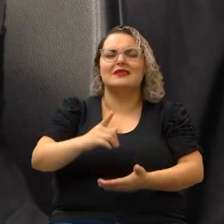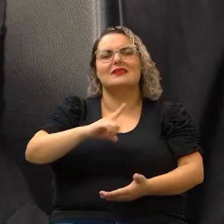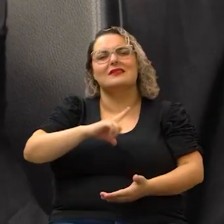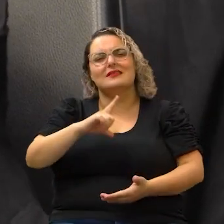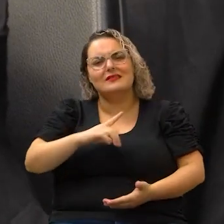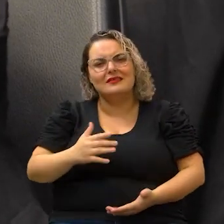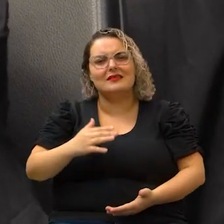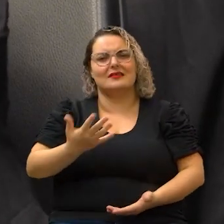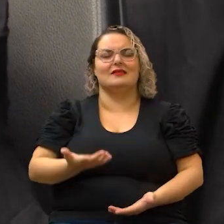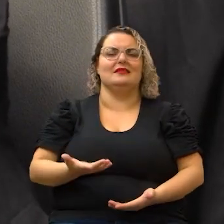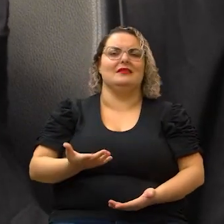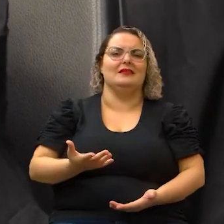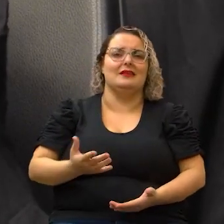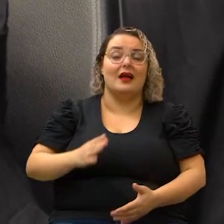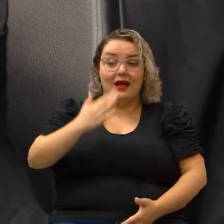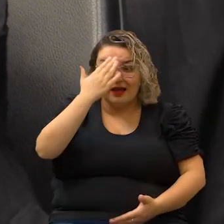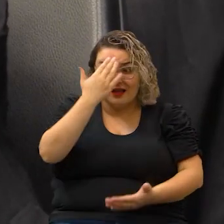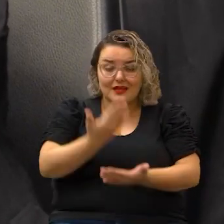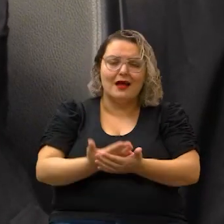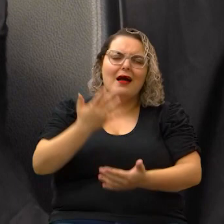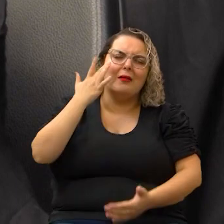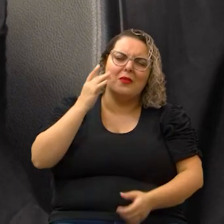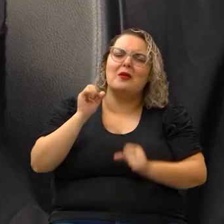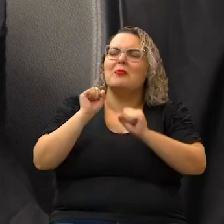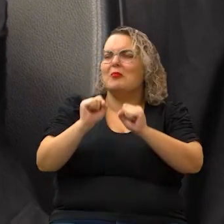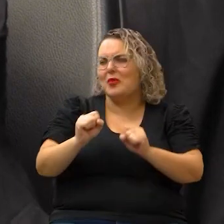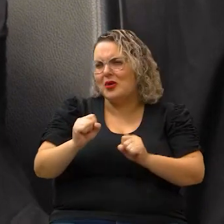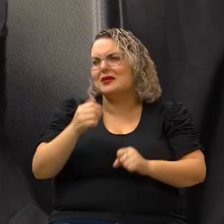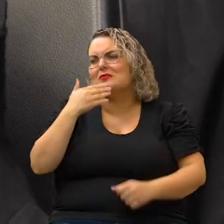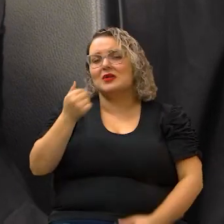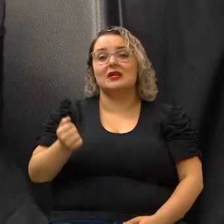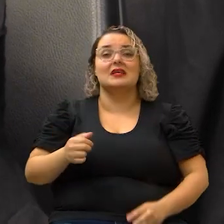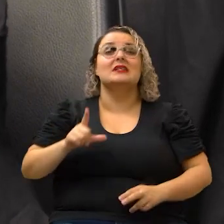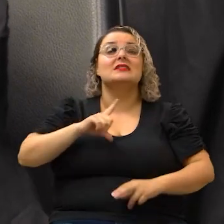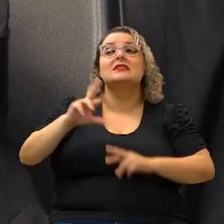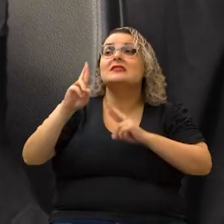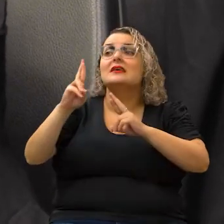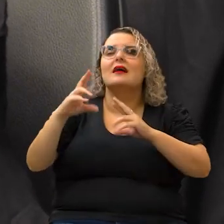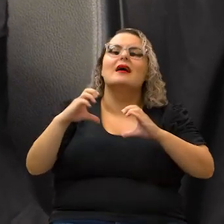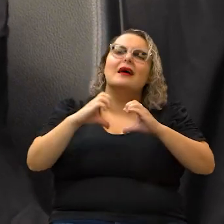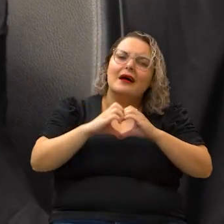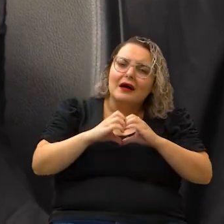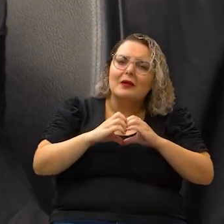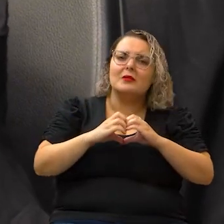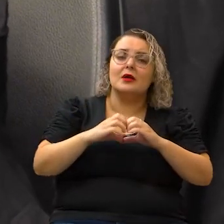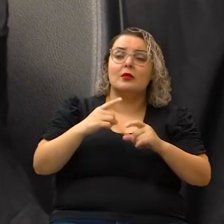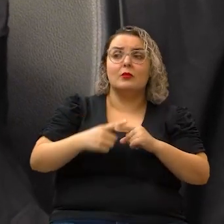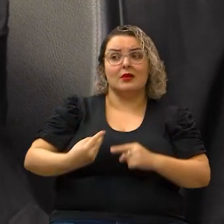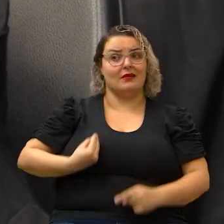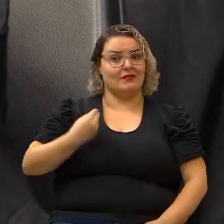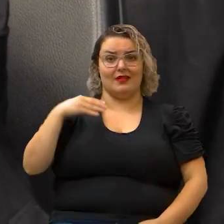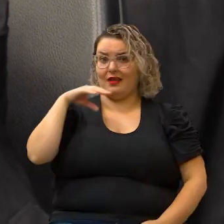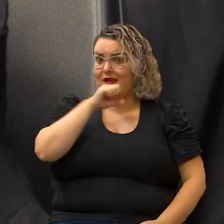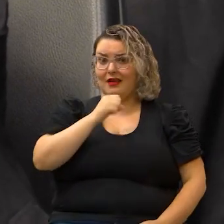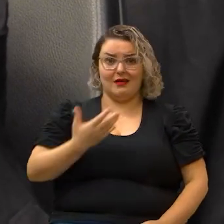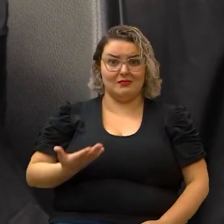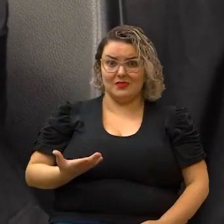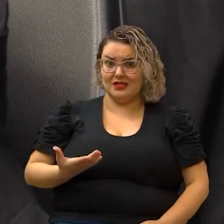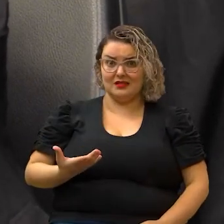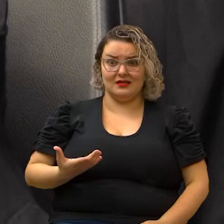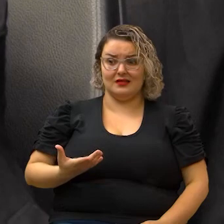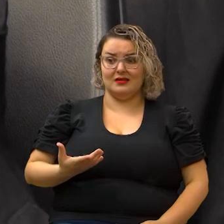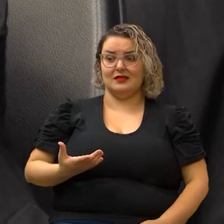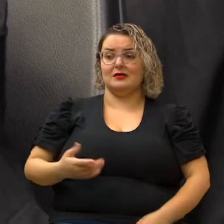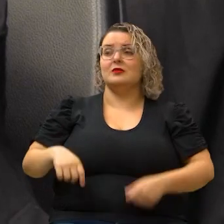volte a acreditar. Amanhã poderá ser um dia muito melhor, né? Tenha esperança, ame, vale a pena, porque a vida é rápida